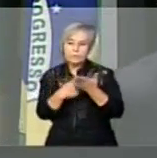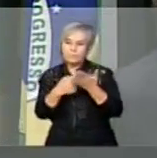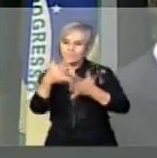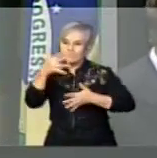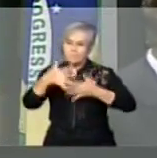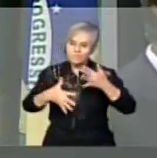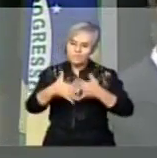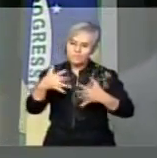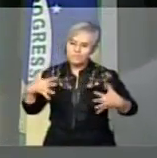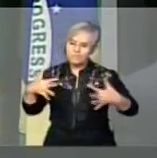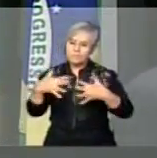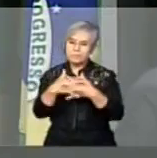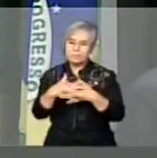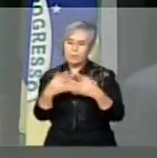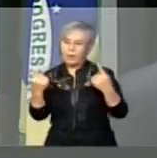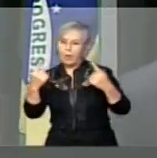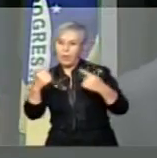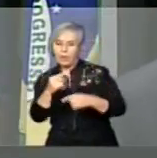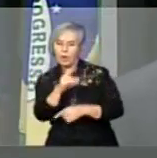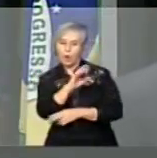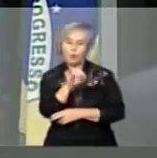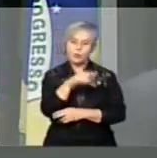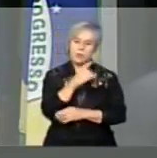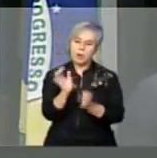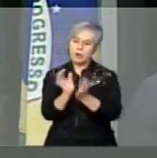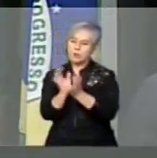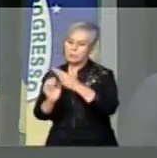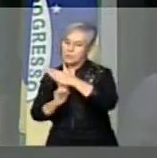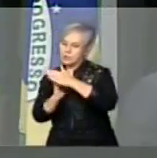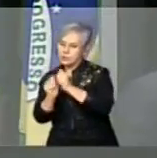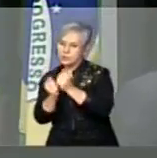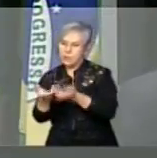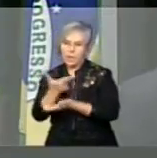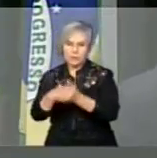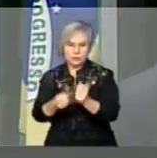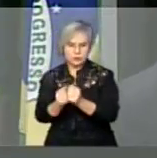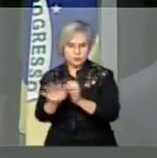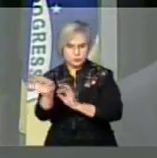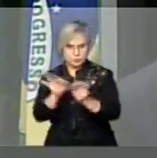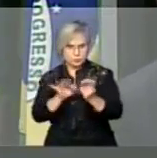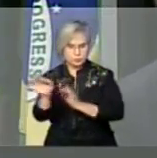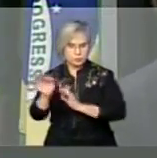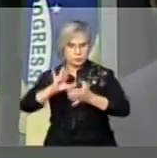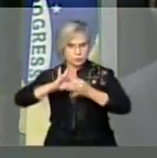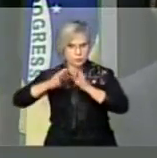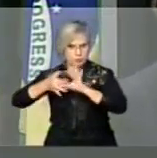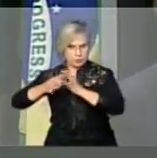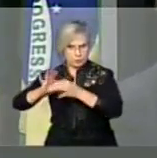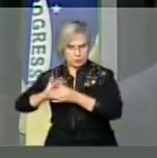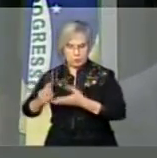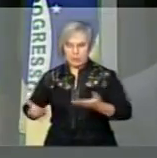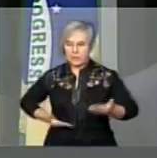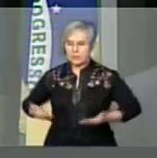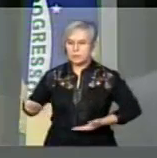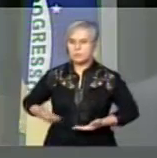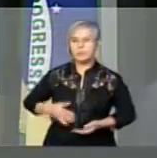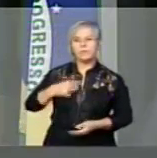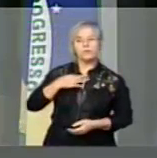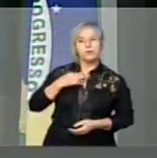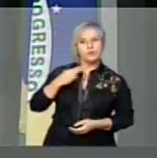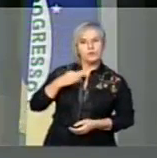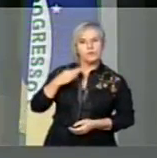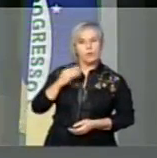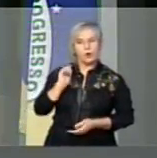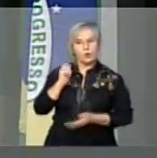a União e as entidades organizadoras. A prestação de serviço voluntário não remunerado